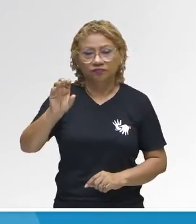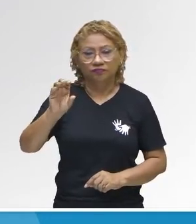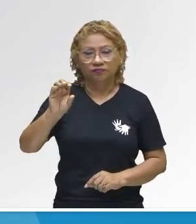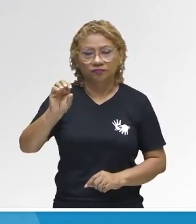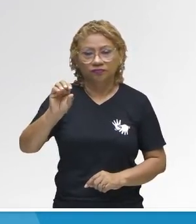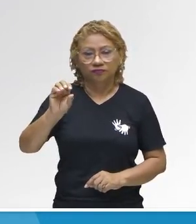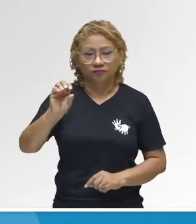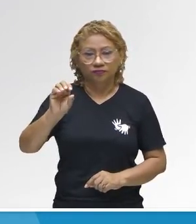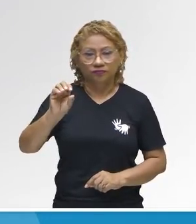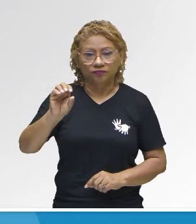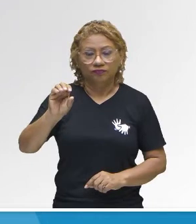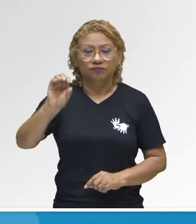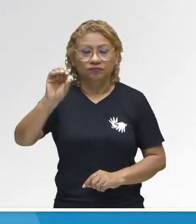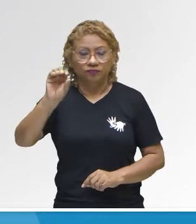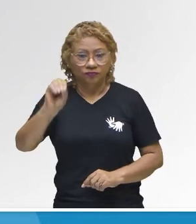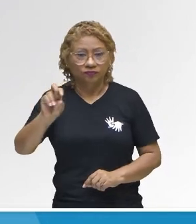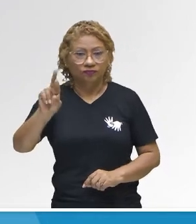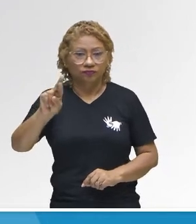Ele está